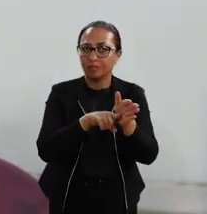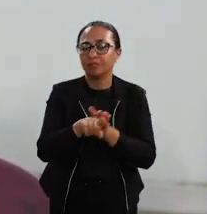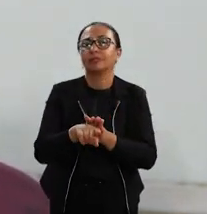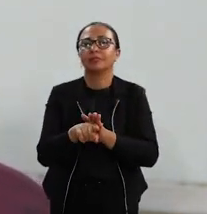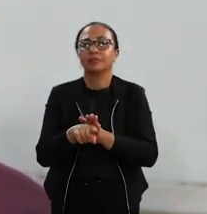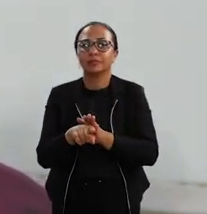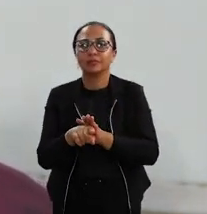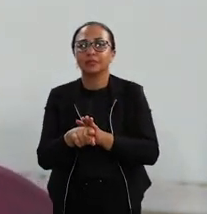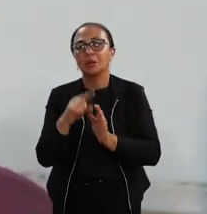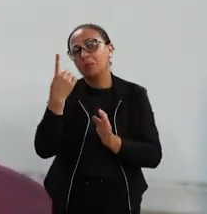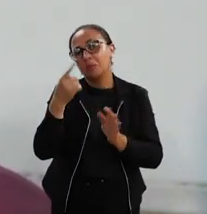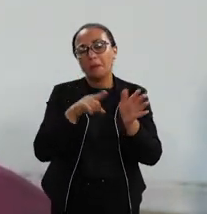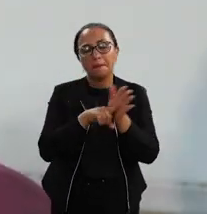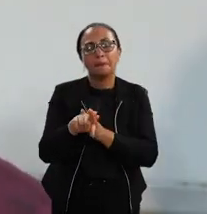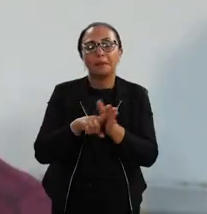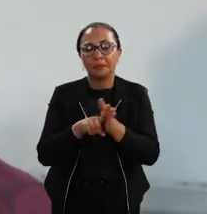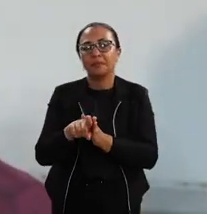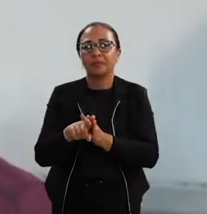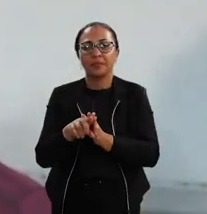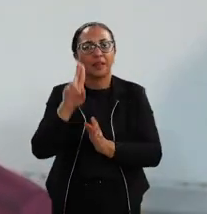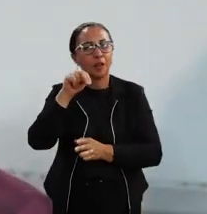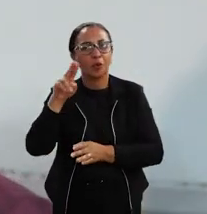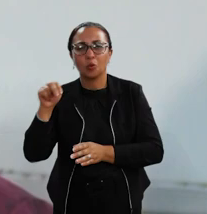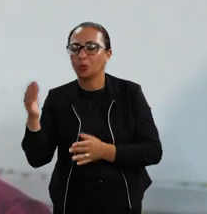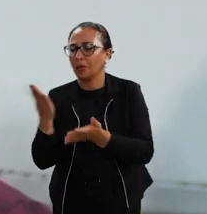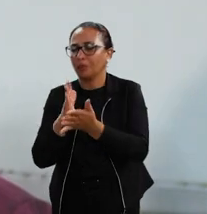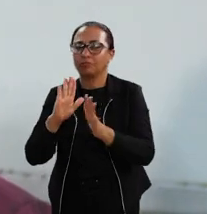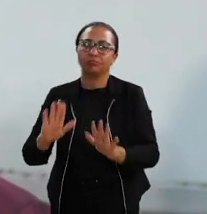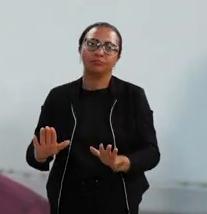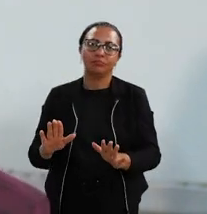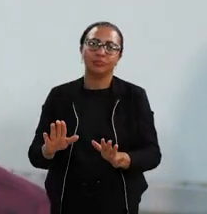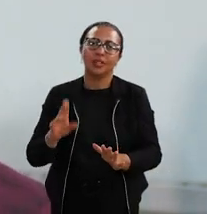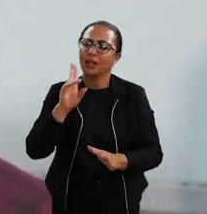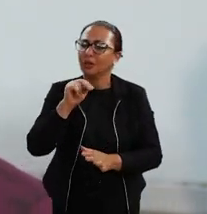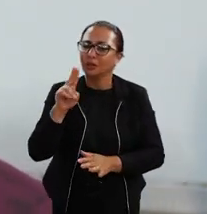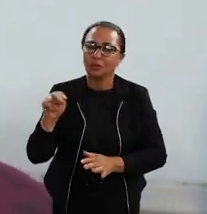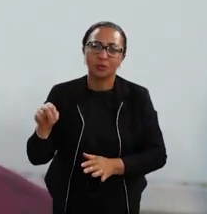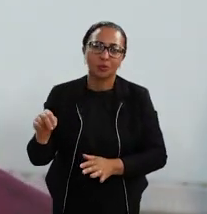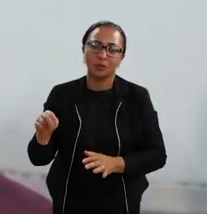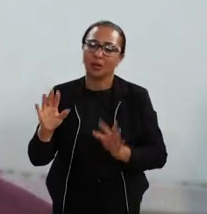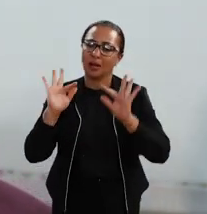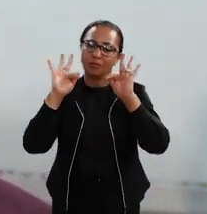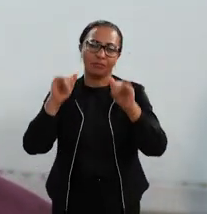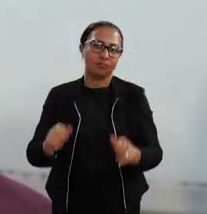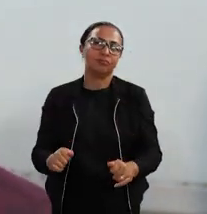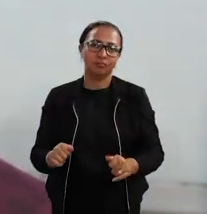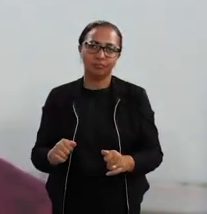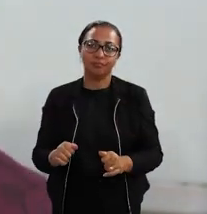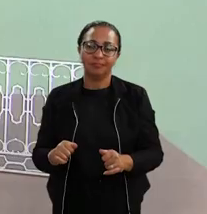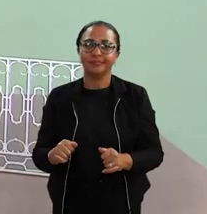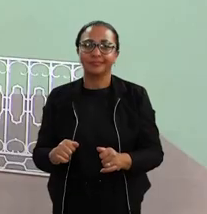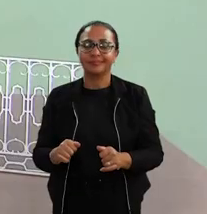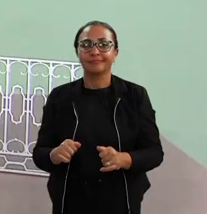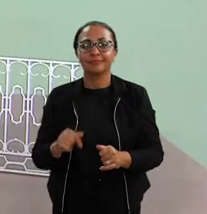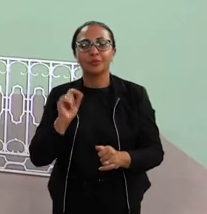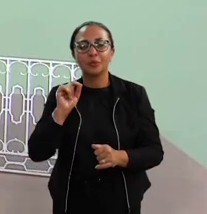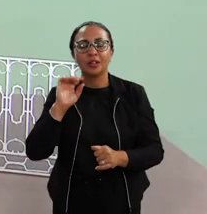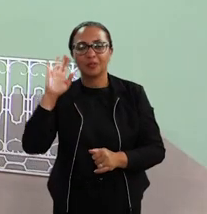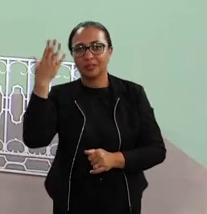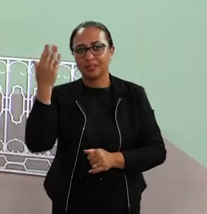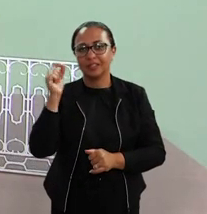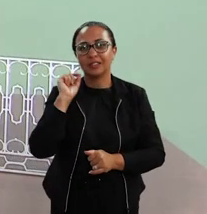pesquisa, uma pesquisa ela nunca termina, né? Ela nunca é concluída.